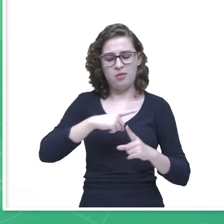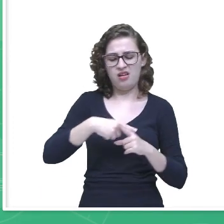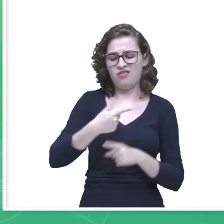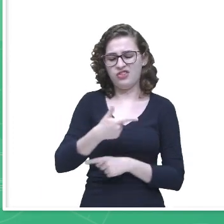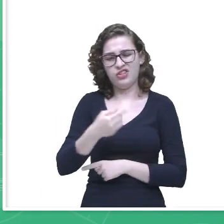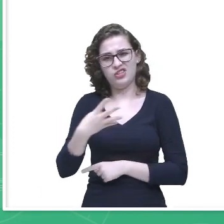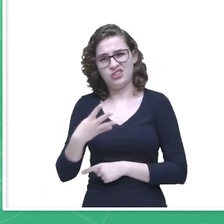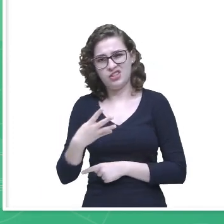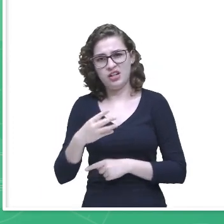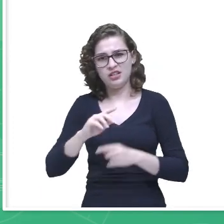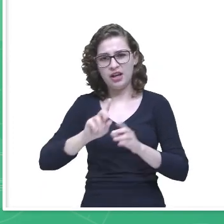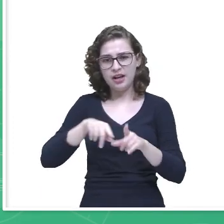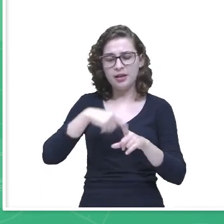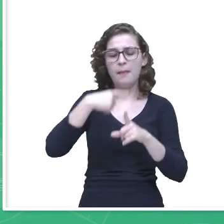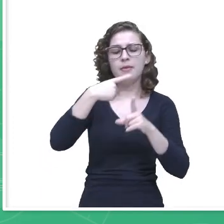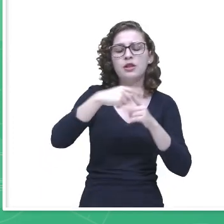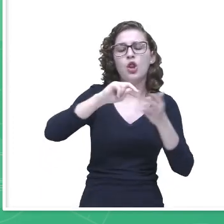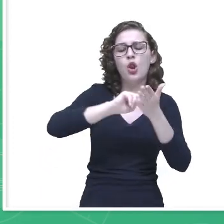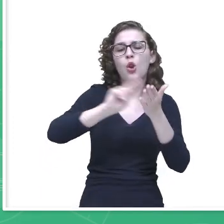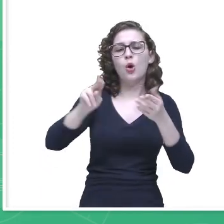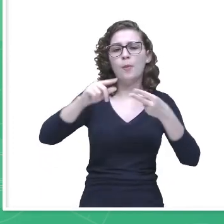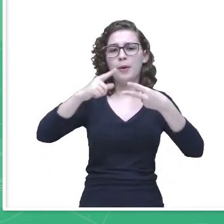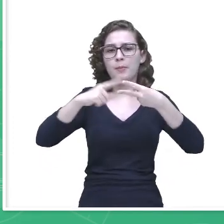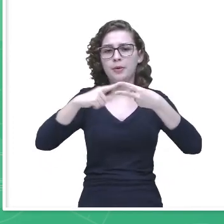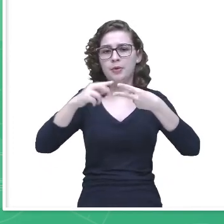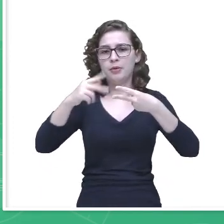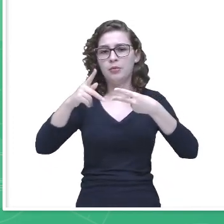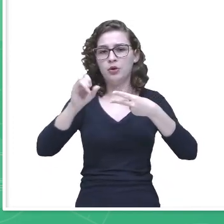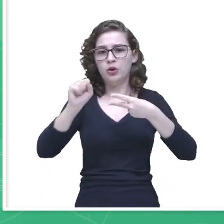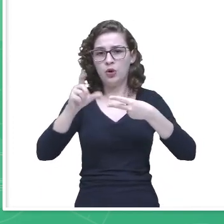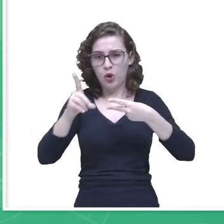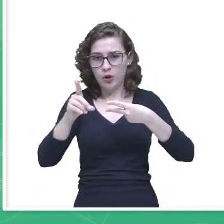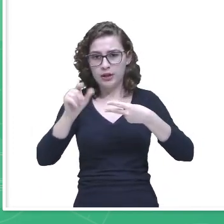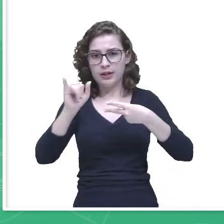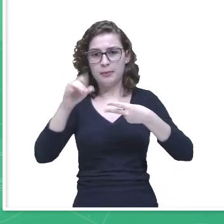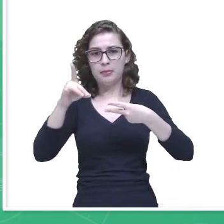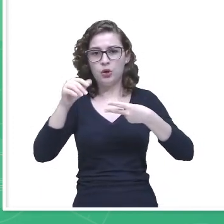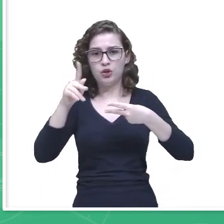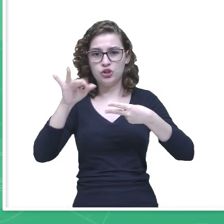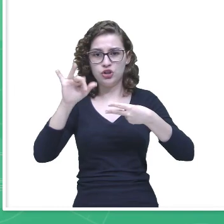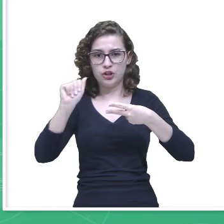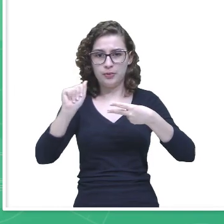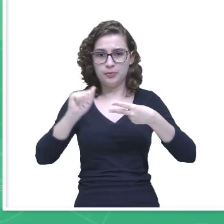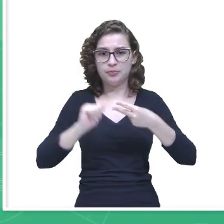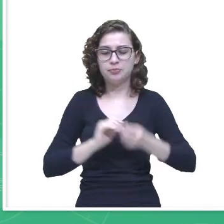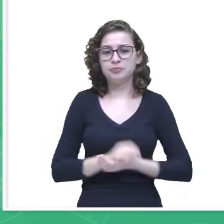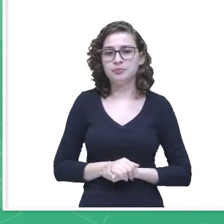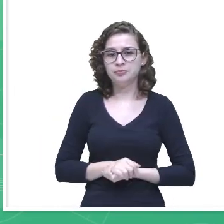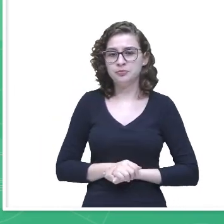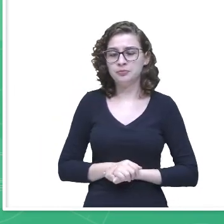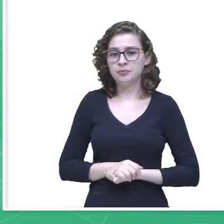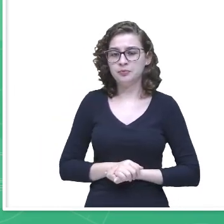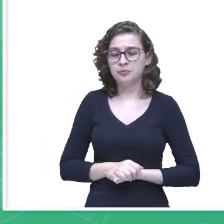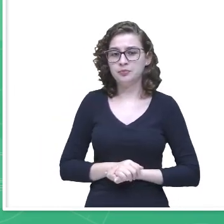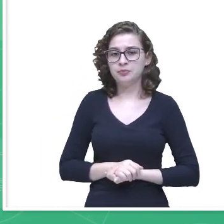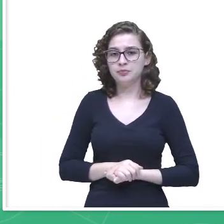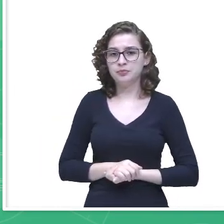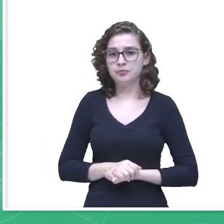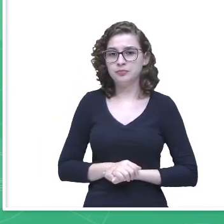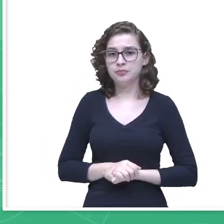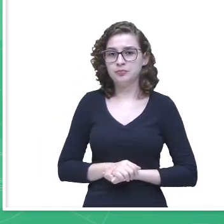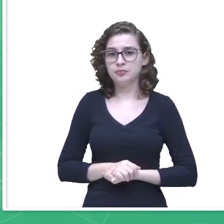vou ter a poliploidia, porque eu tenho um acréscimo de um conjunto extra de cromossomos, tá bom?